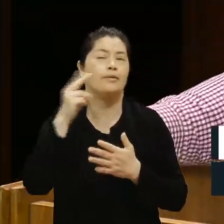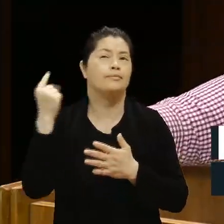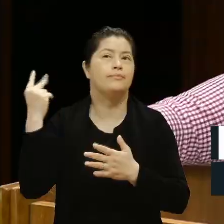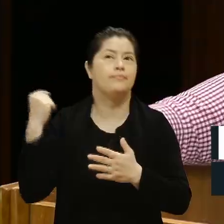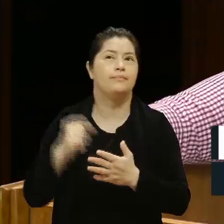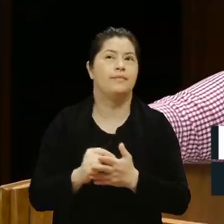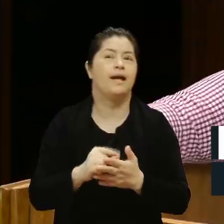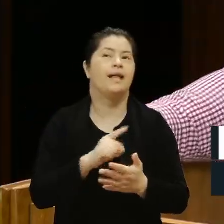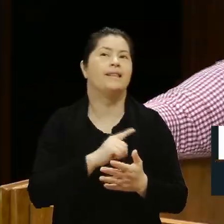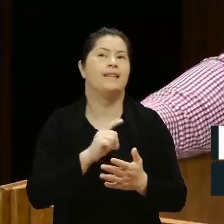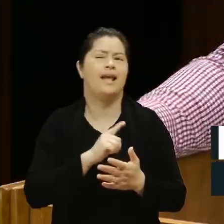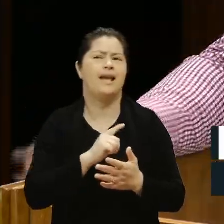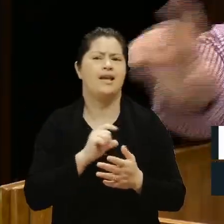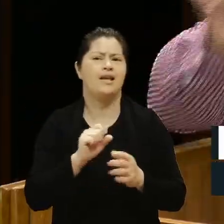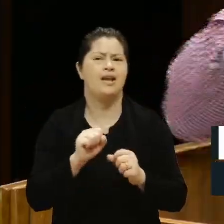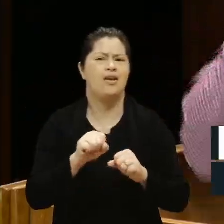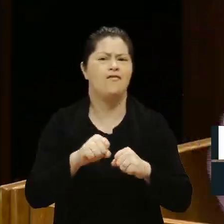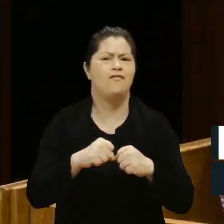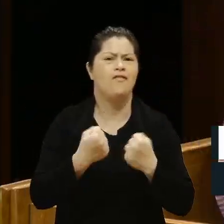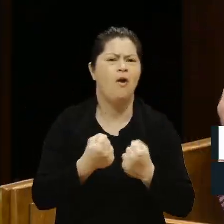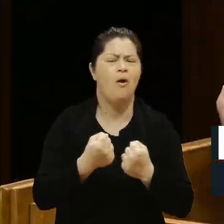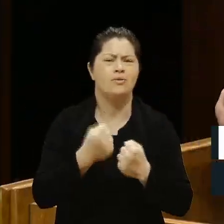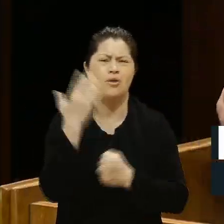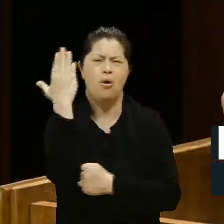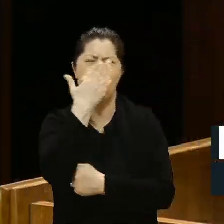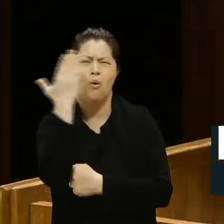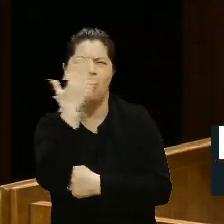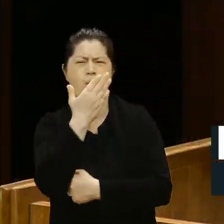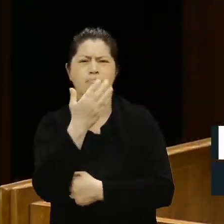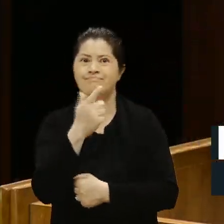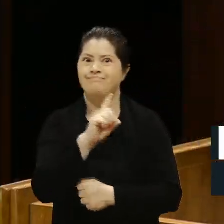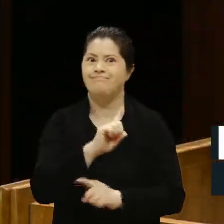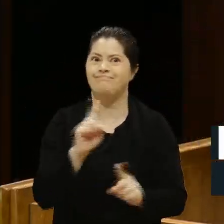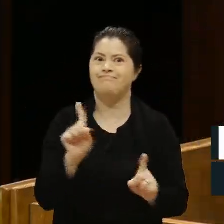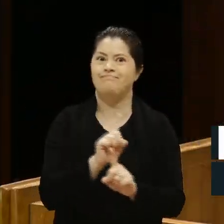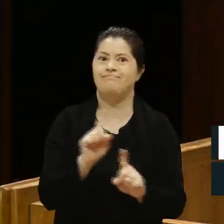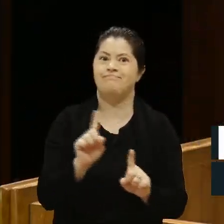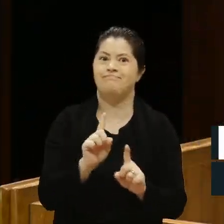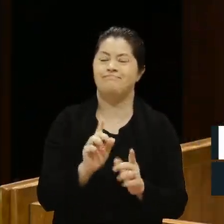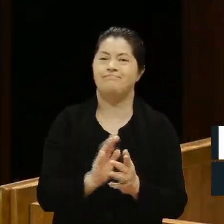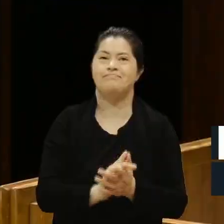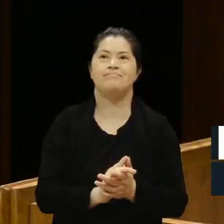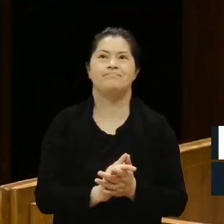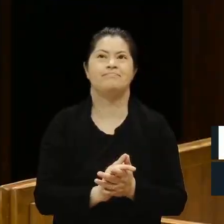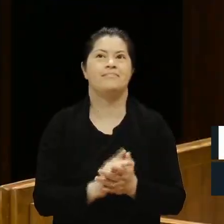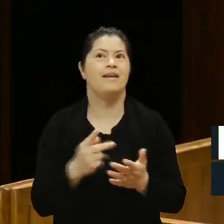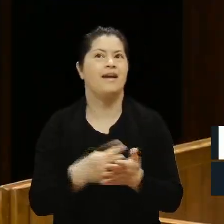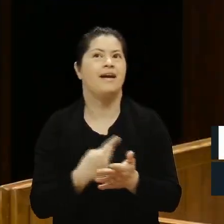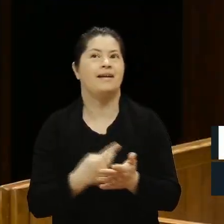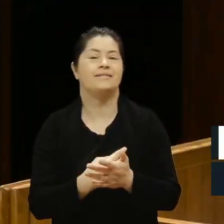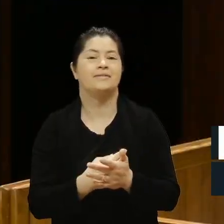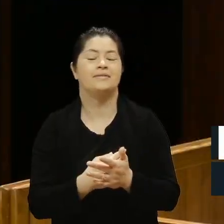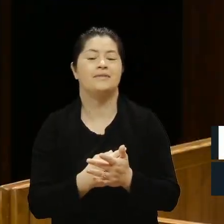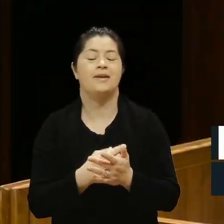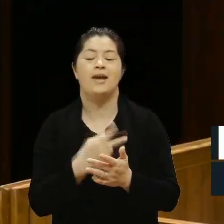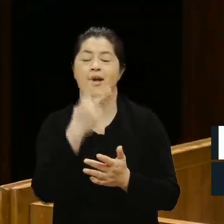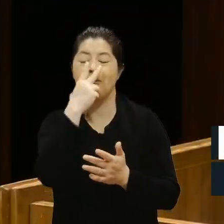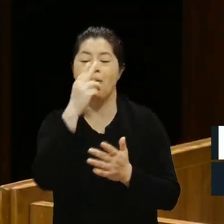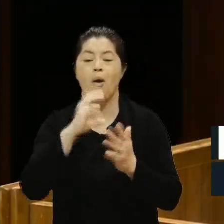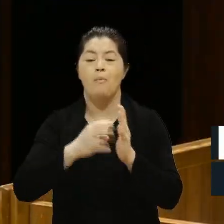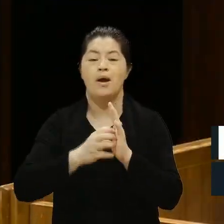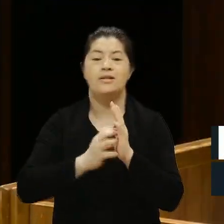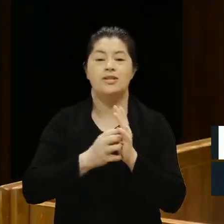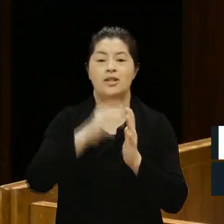força oculta, que não é tão oculta assim, que é do mesmo partido do